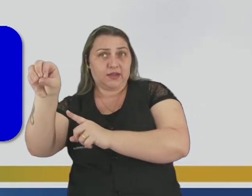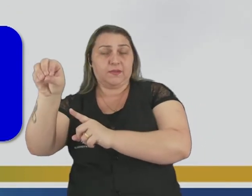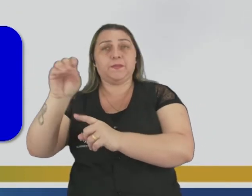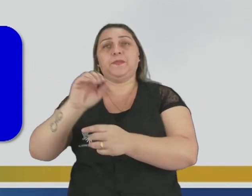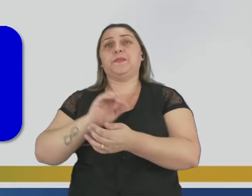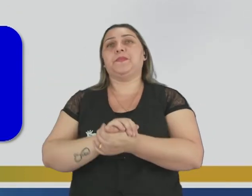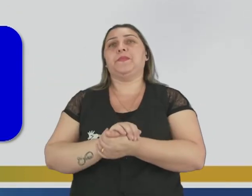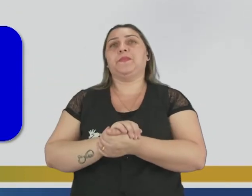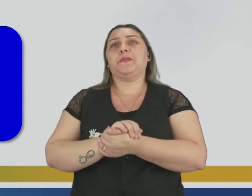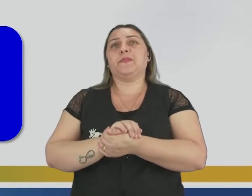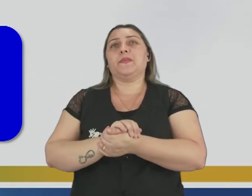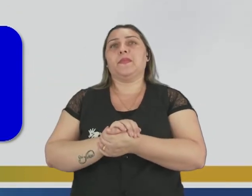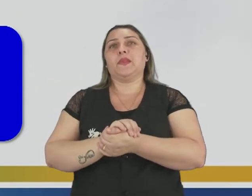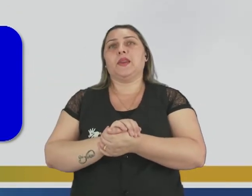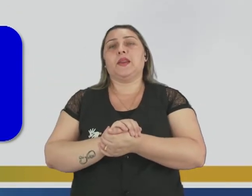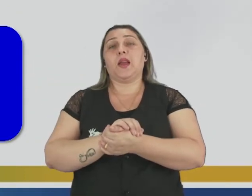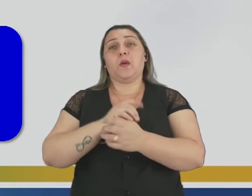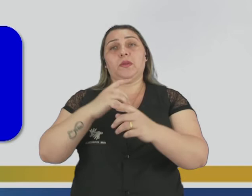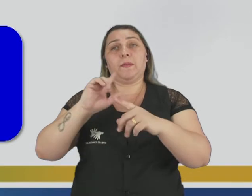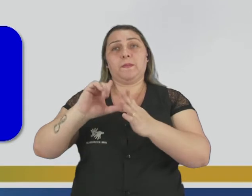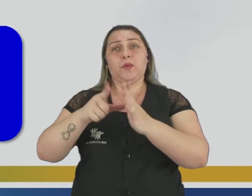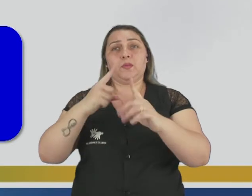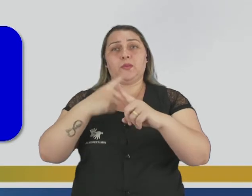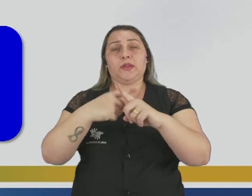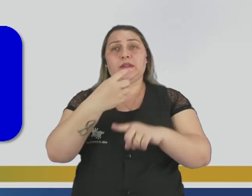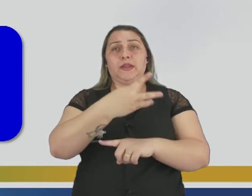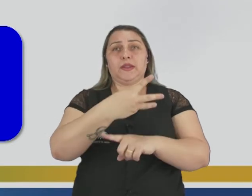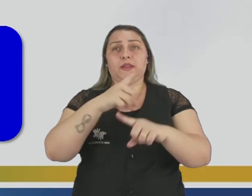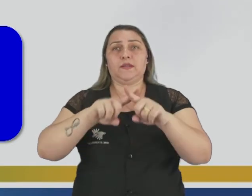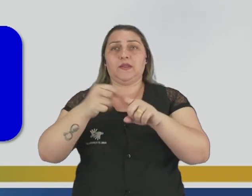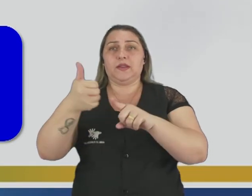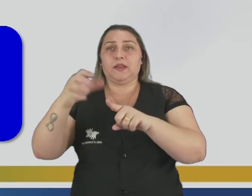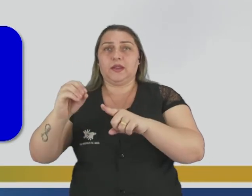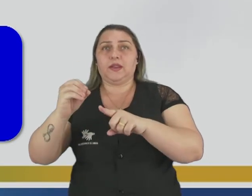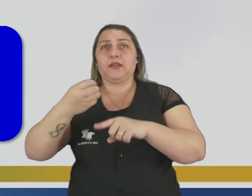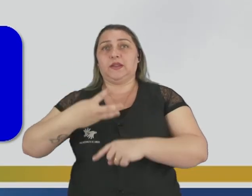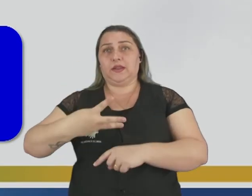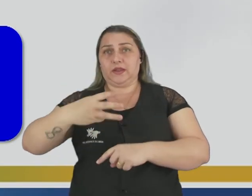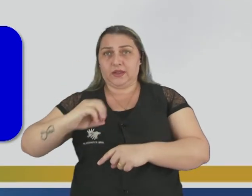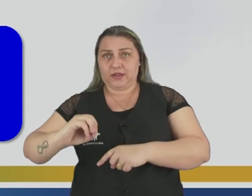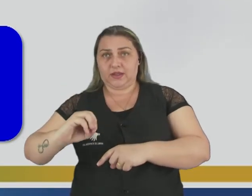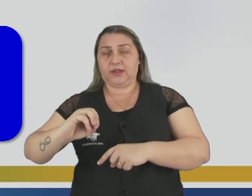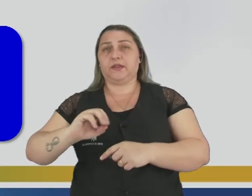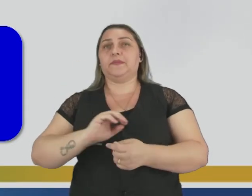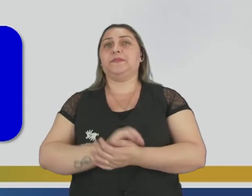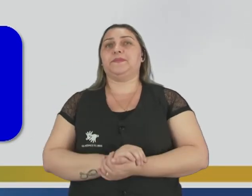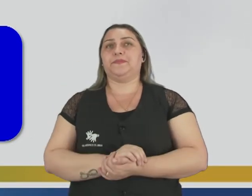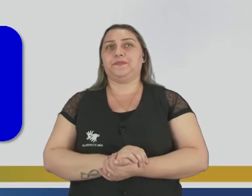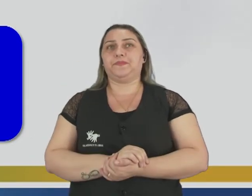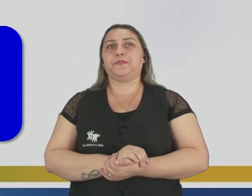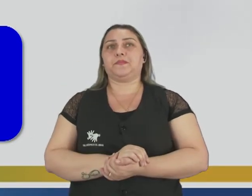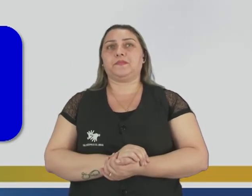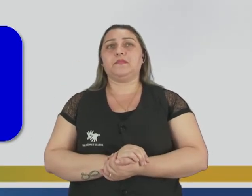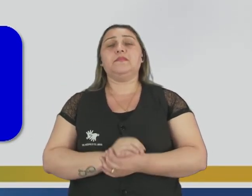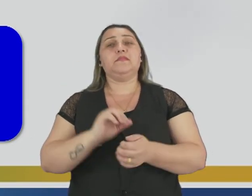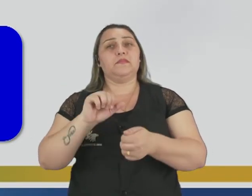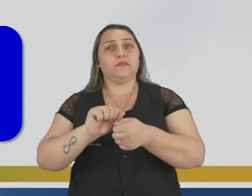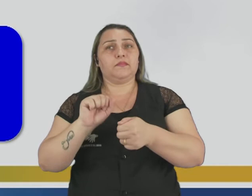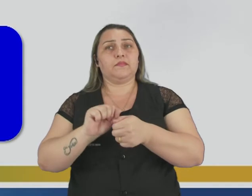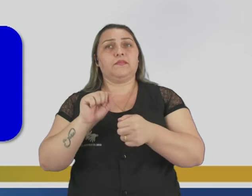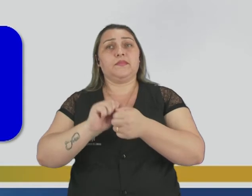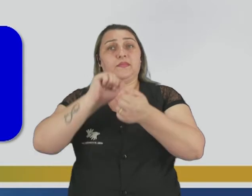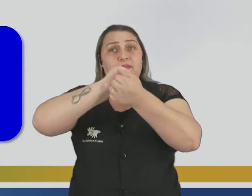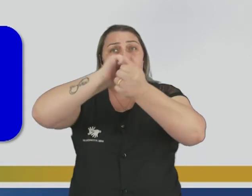10, né? E aí, eu multiplico 3 vezes 10, fica 30. Então, quando eu faço